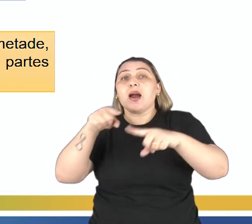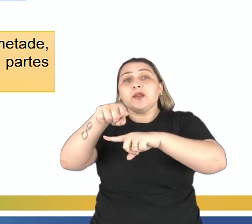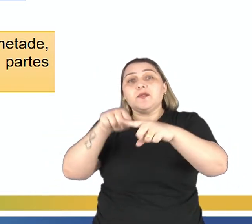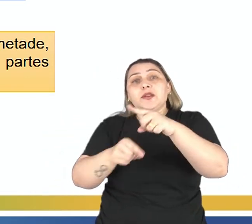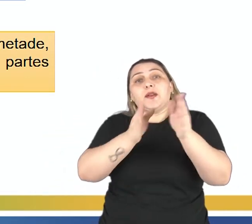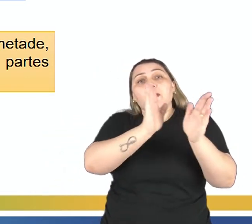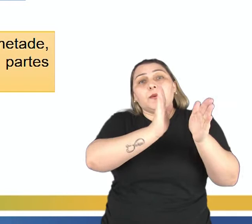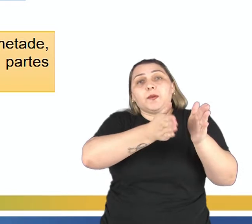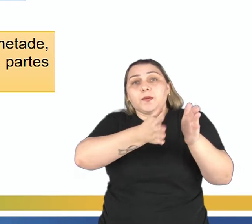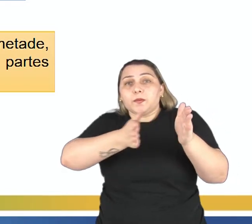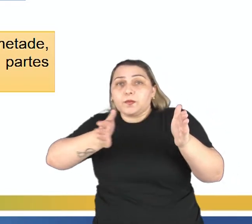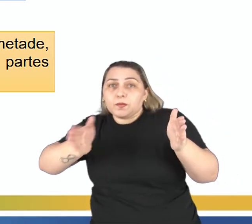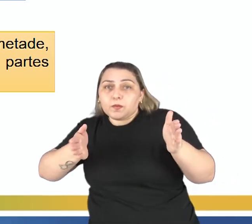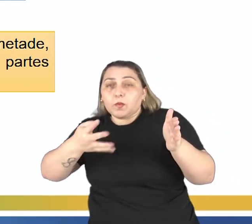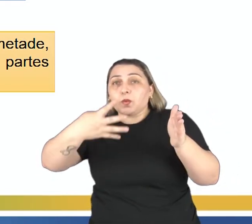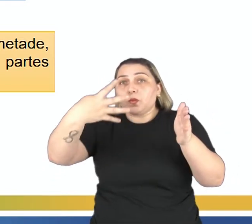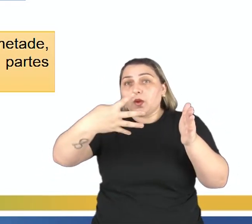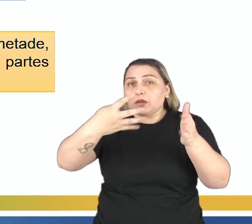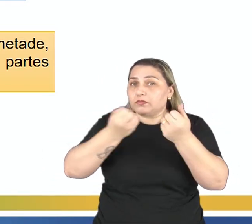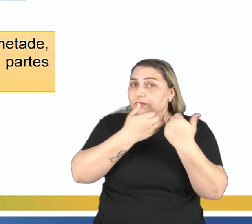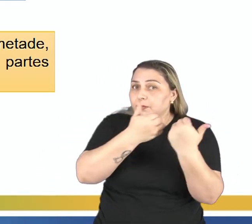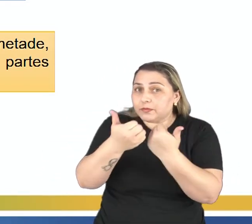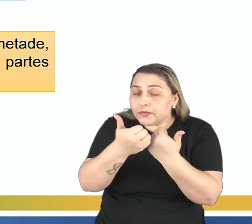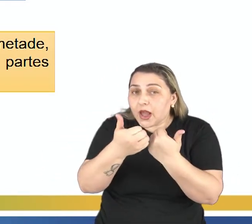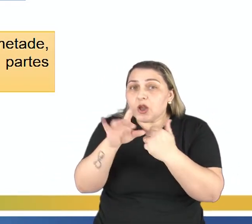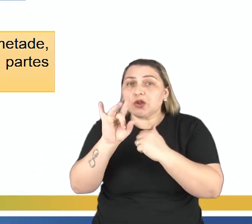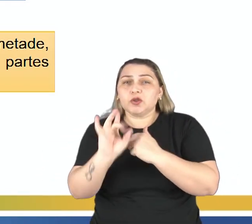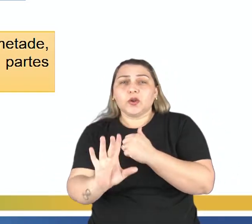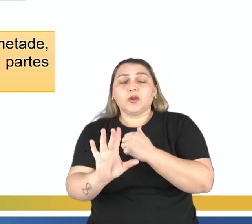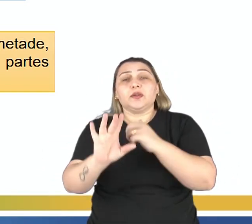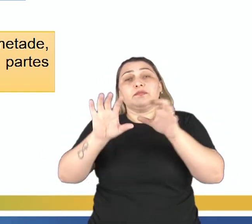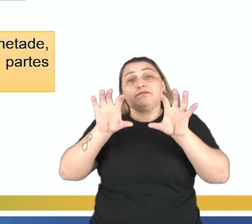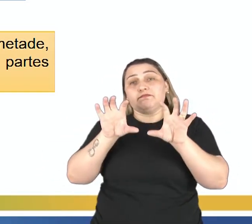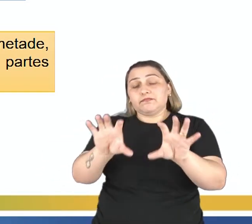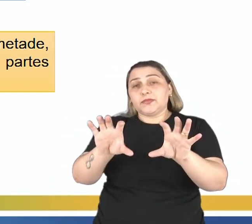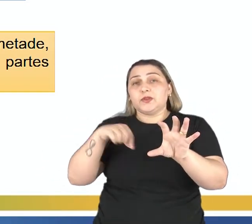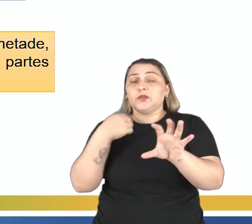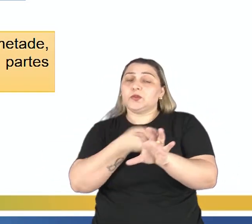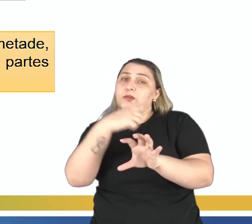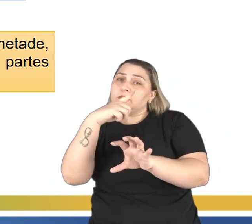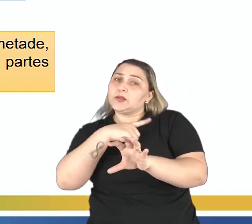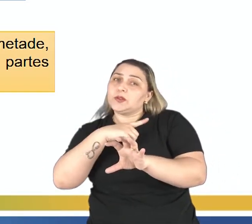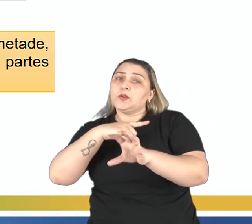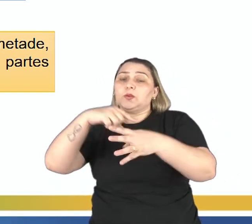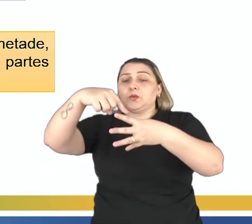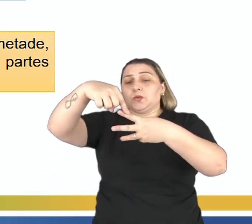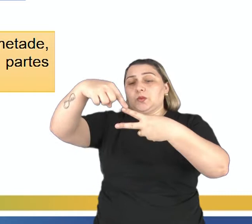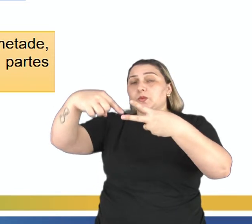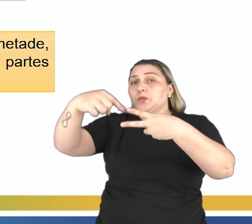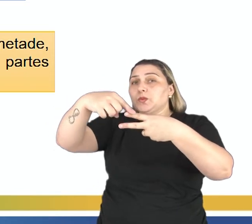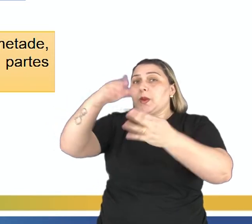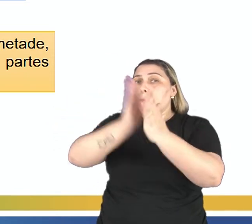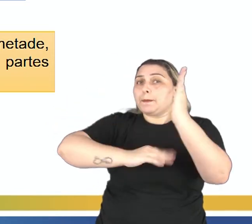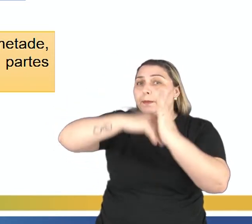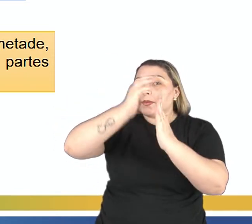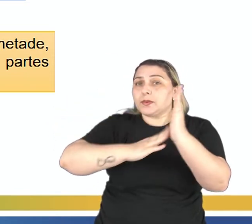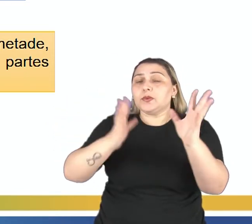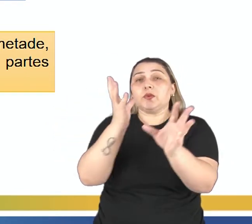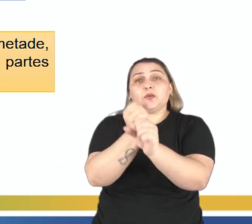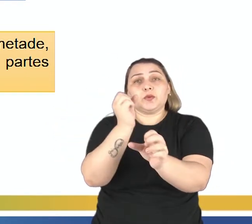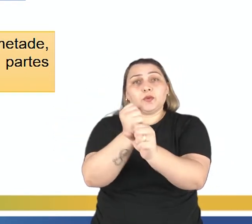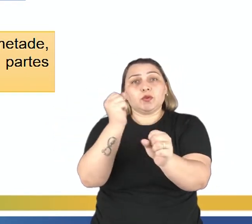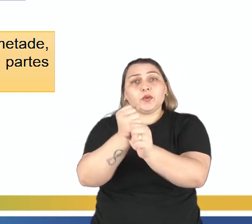em quatro partes, tudo bem? Só que nesse caso, nós temos duas partes pintadas, num total